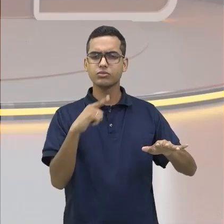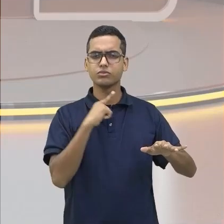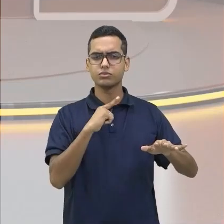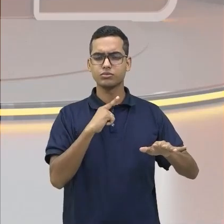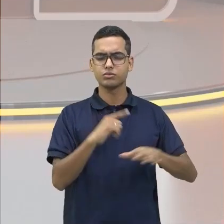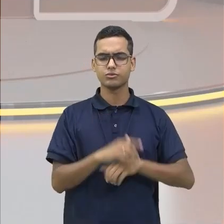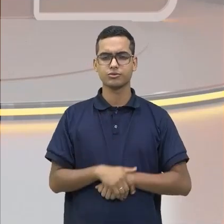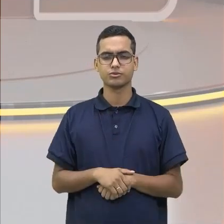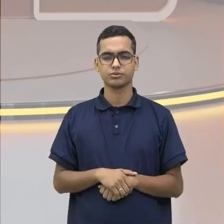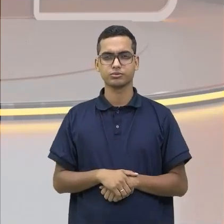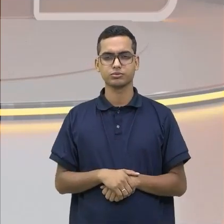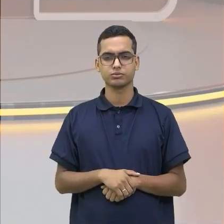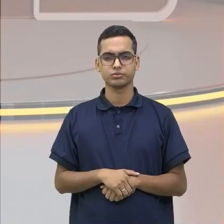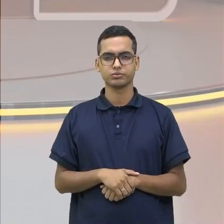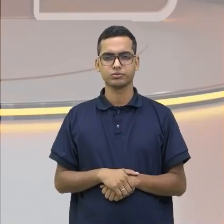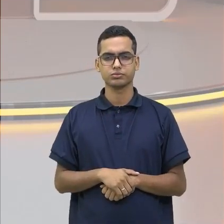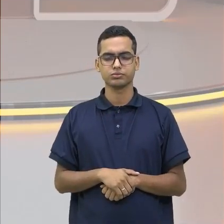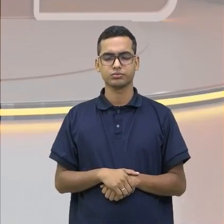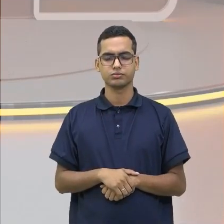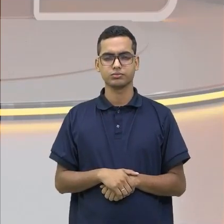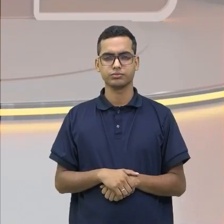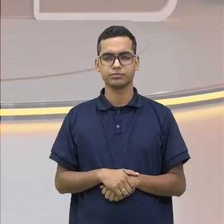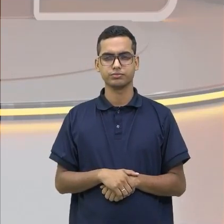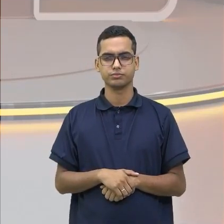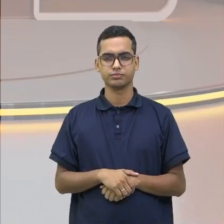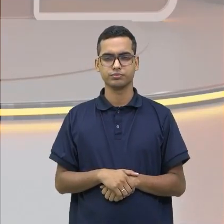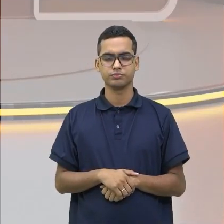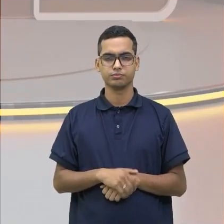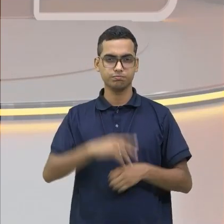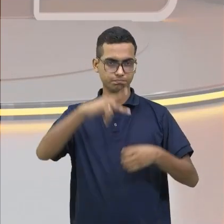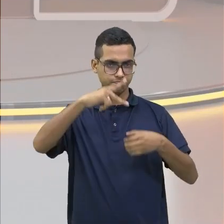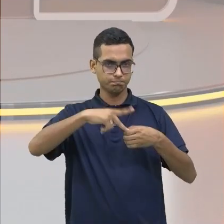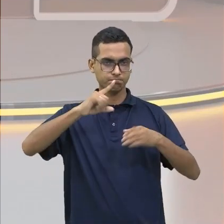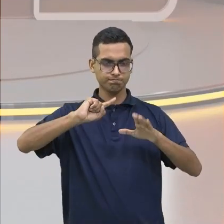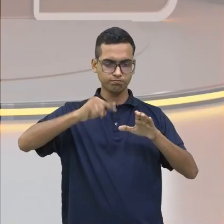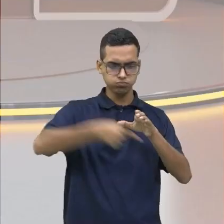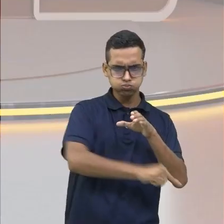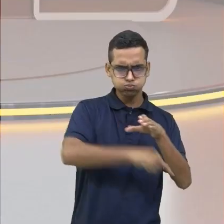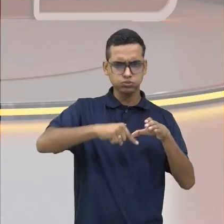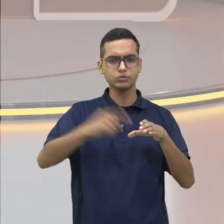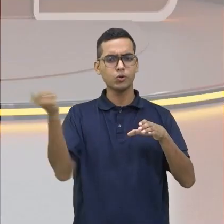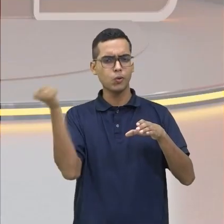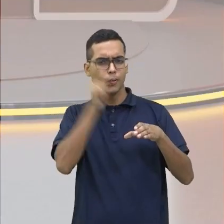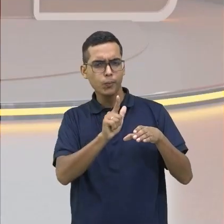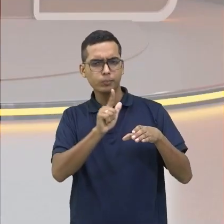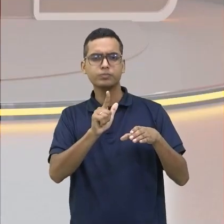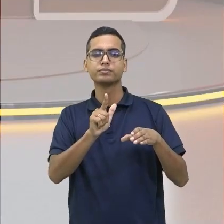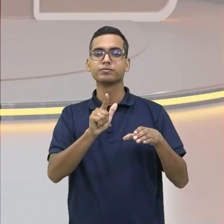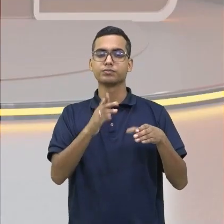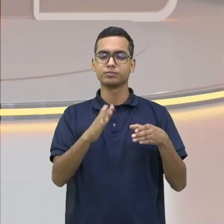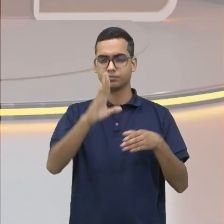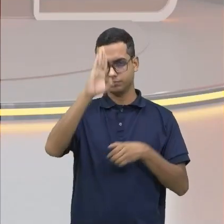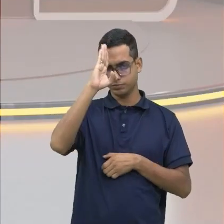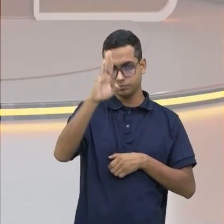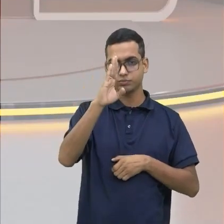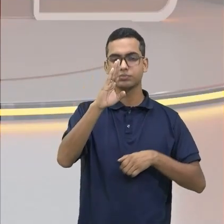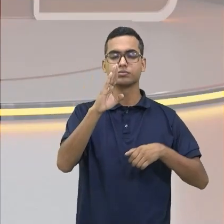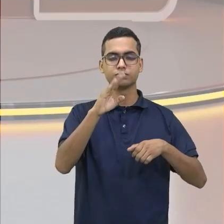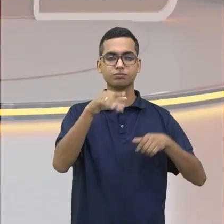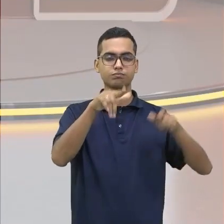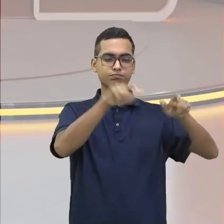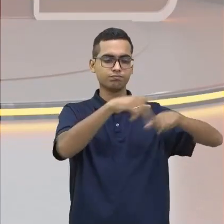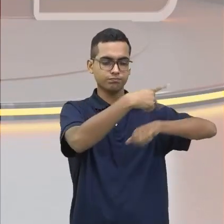onde se tenha essa grande extração de petróleo, um grande potencial, ela vai ser uma das principais potências